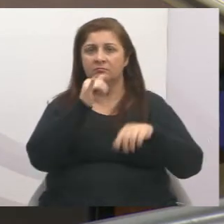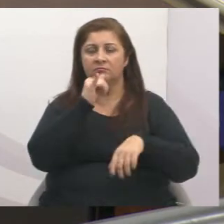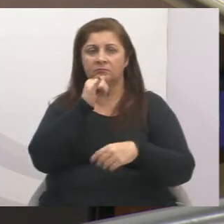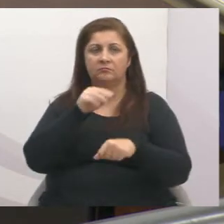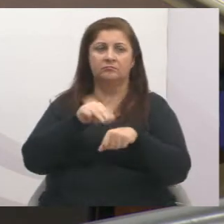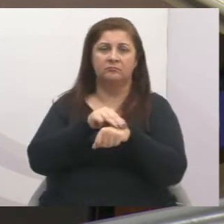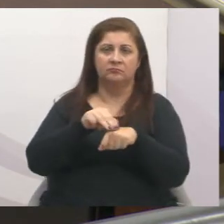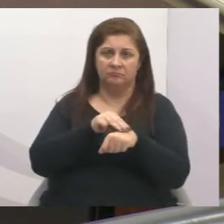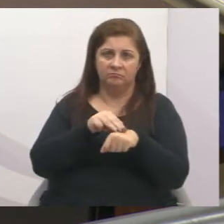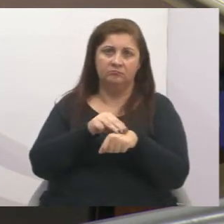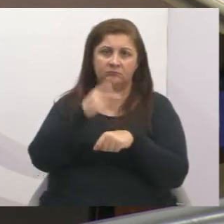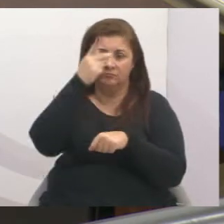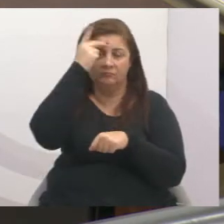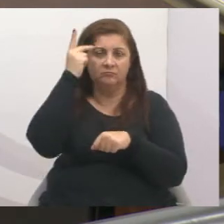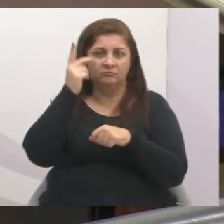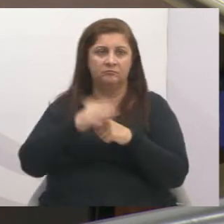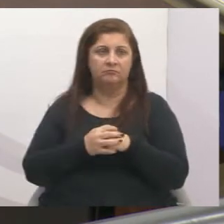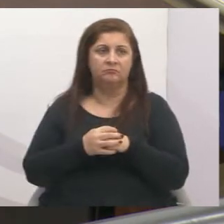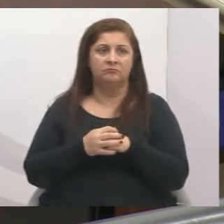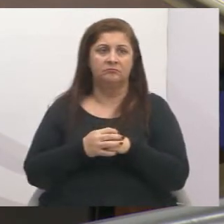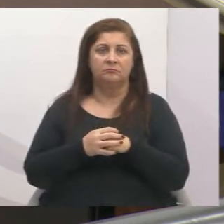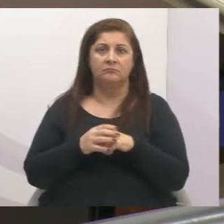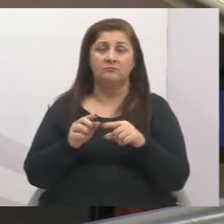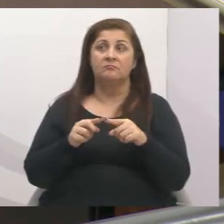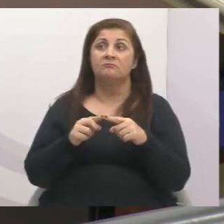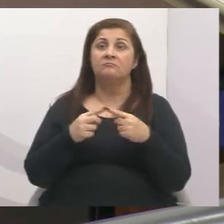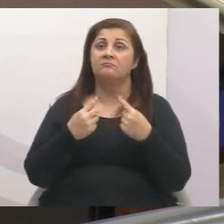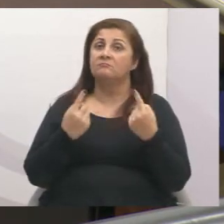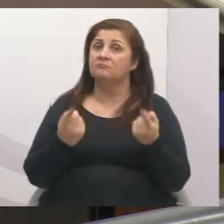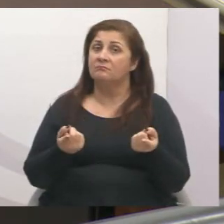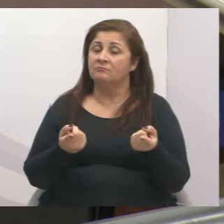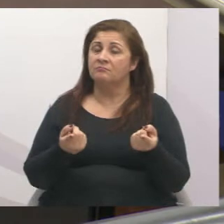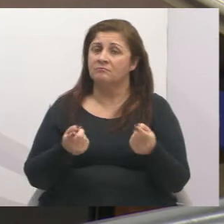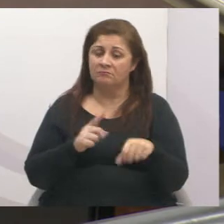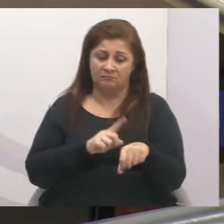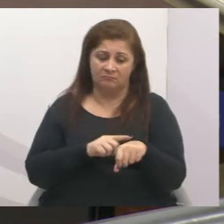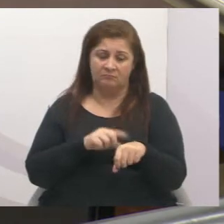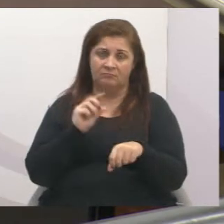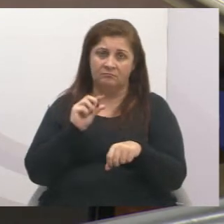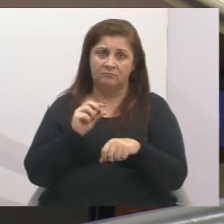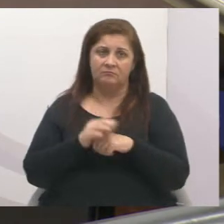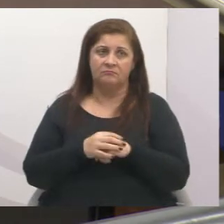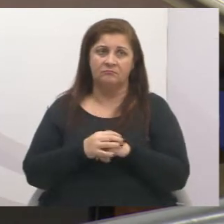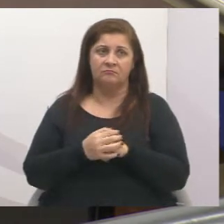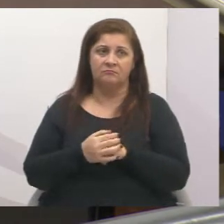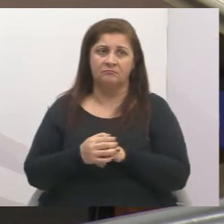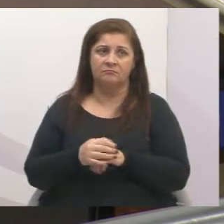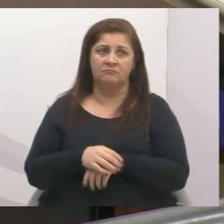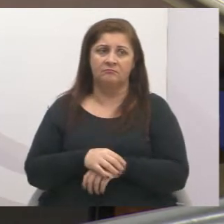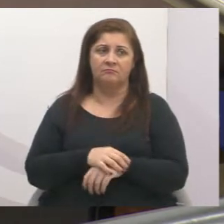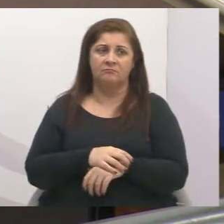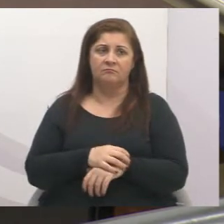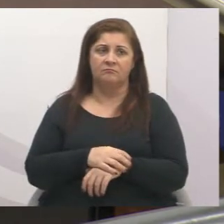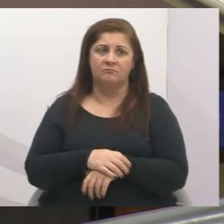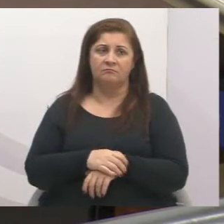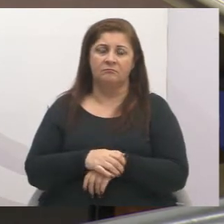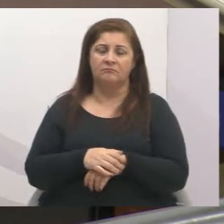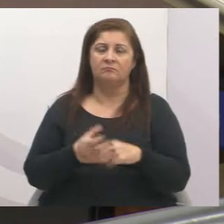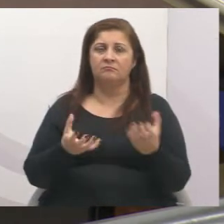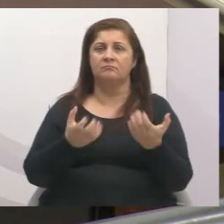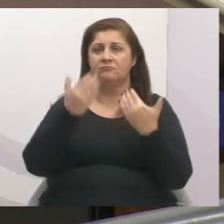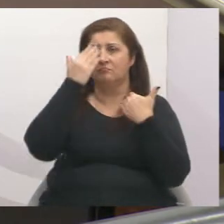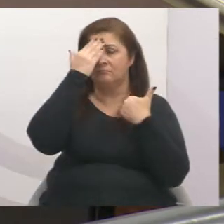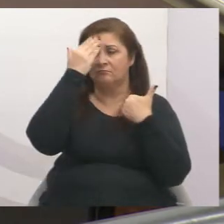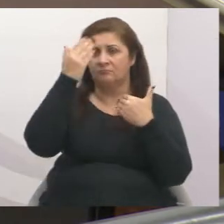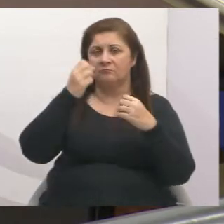conversou com algumas pessoas, mas o tempo é muito curto, a gente não tem muito tempo, né? Então, eu queria agradecer